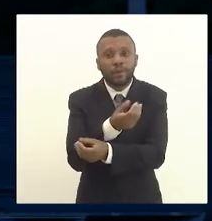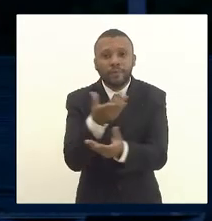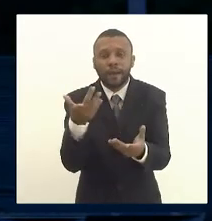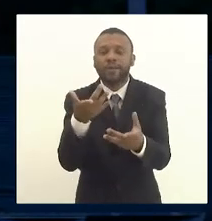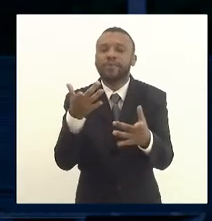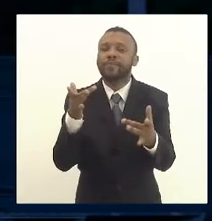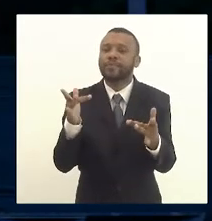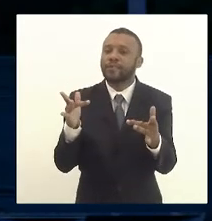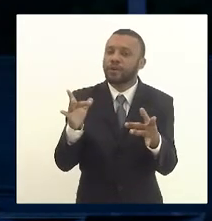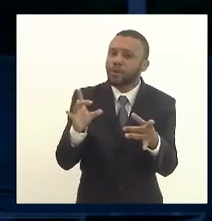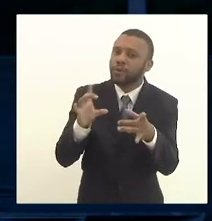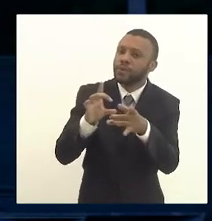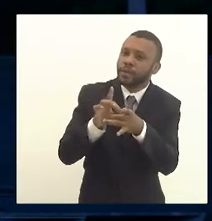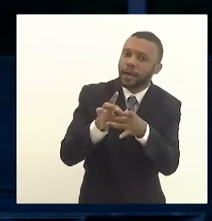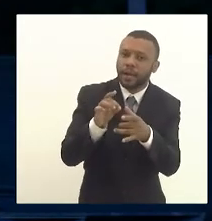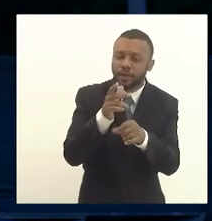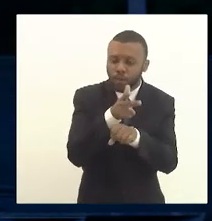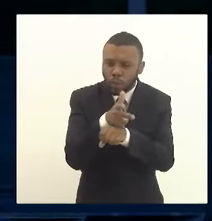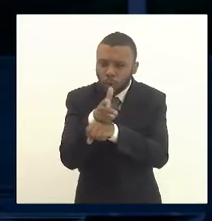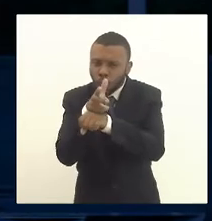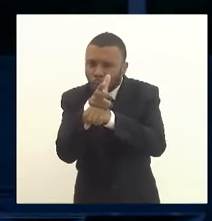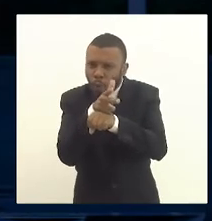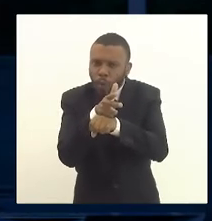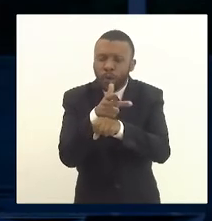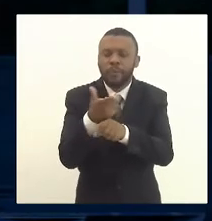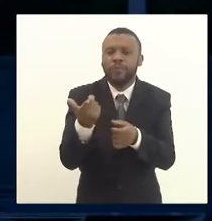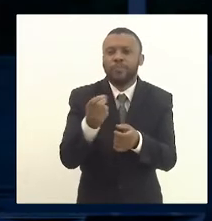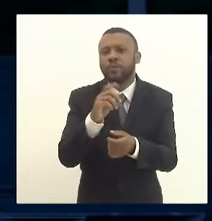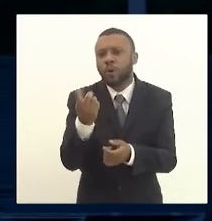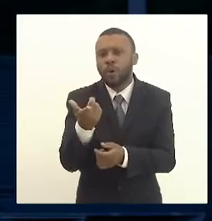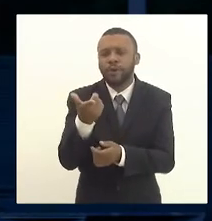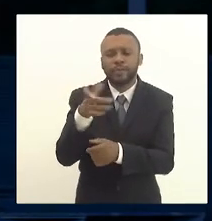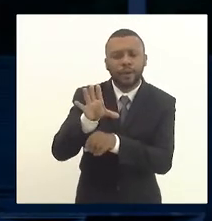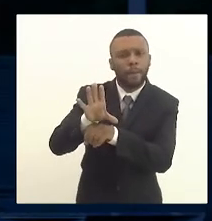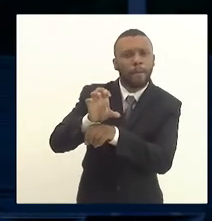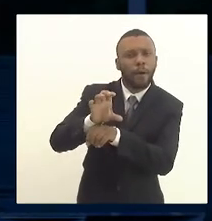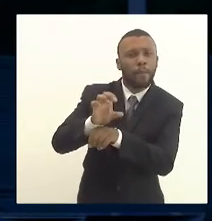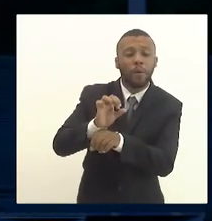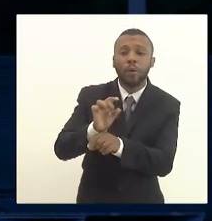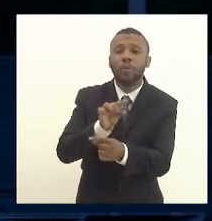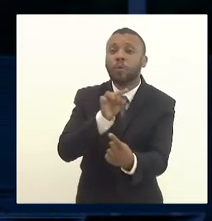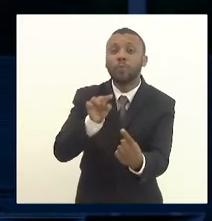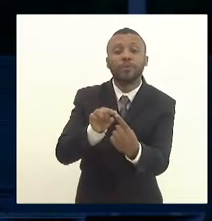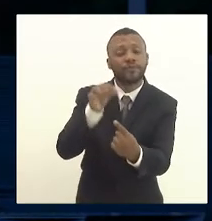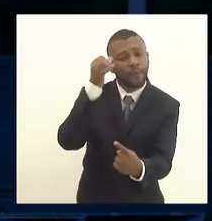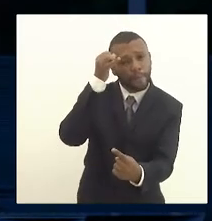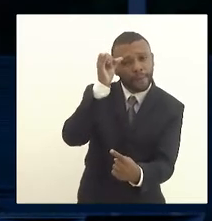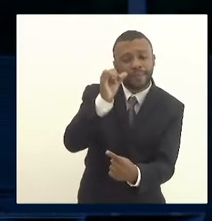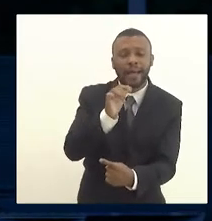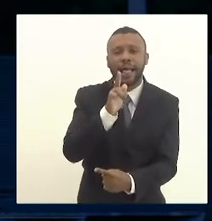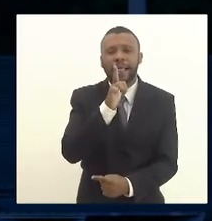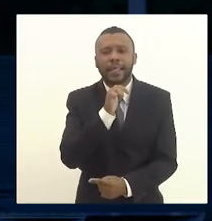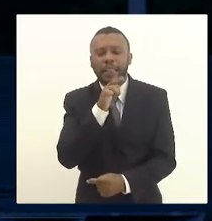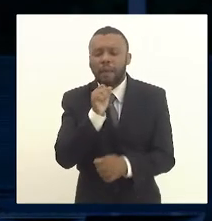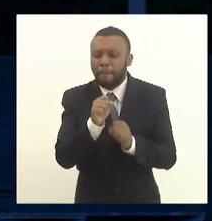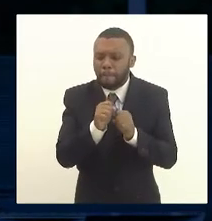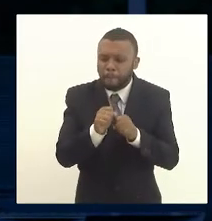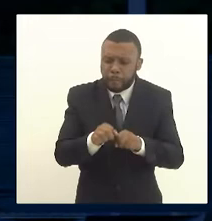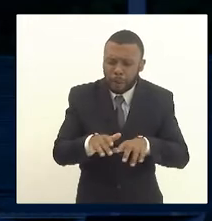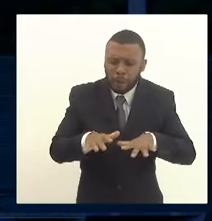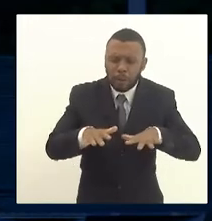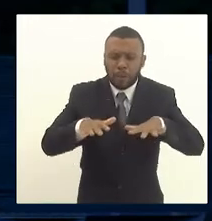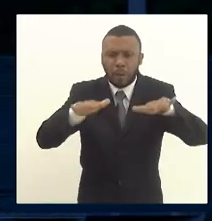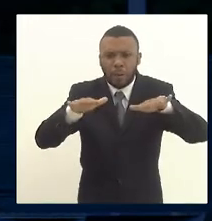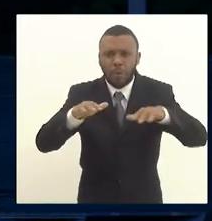conectividade, vídeo monitoramento e até mesmo sensoriamento como prevenção de enchentes, né? Sensoriamento de bueiros, entre outras